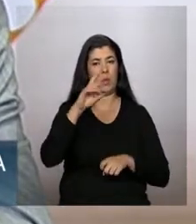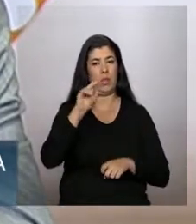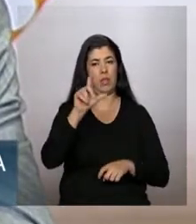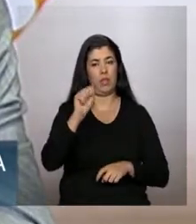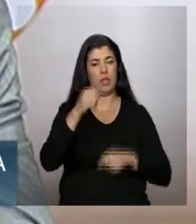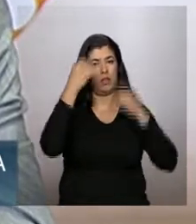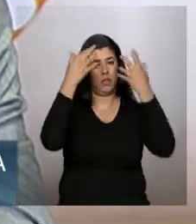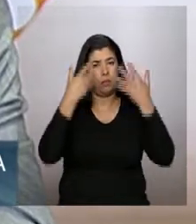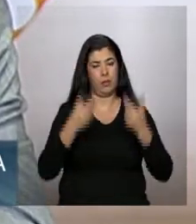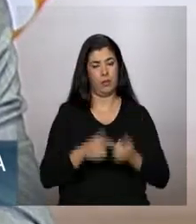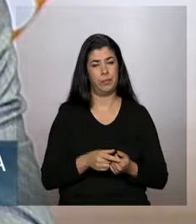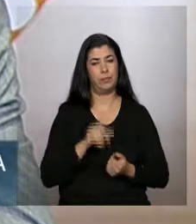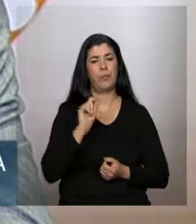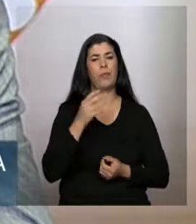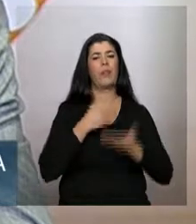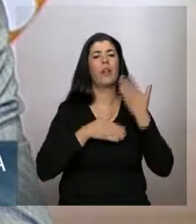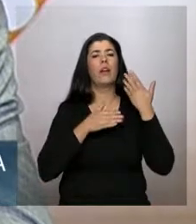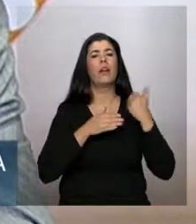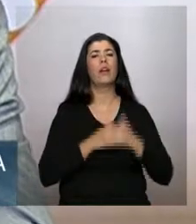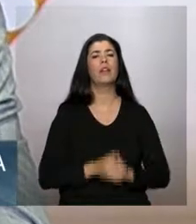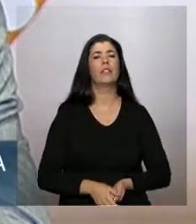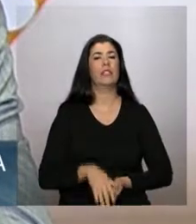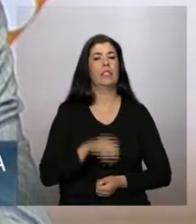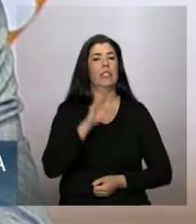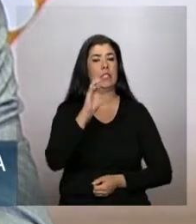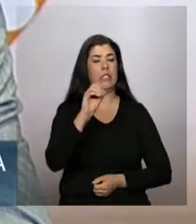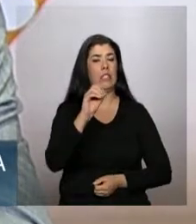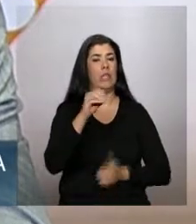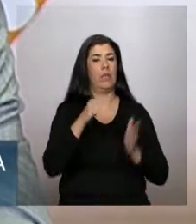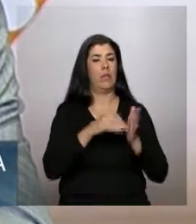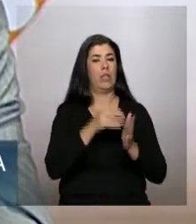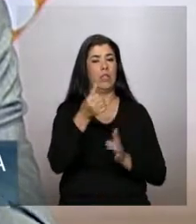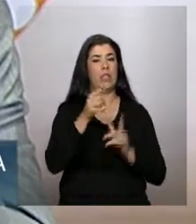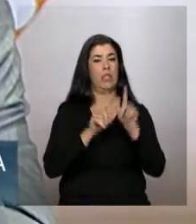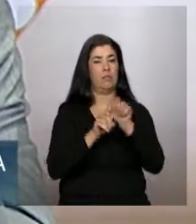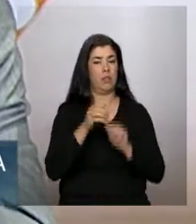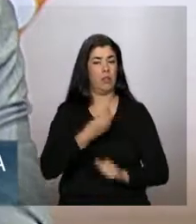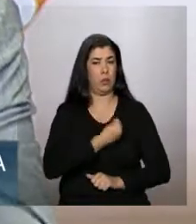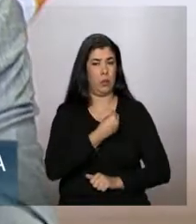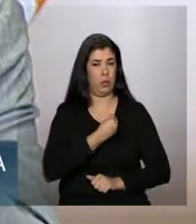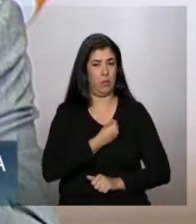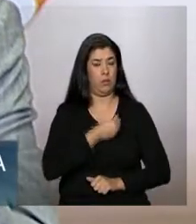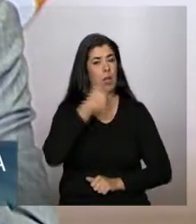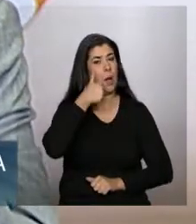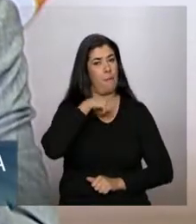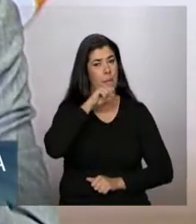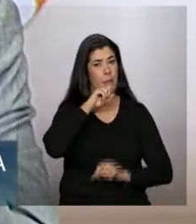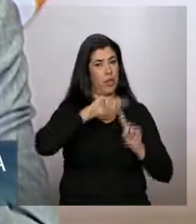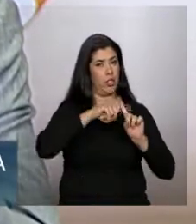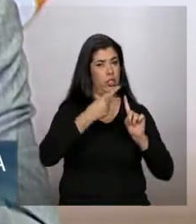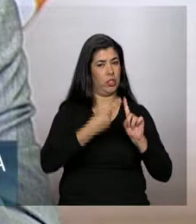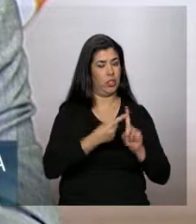as crianças de 0 a 6 meses por meio das mães, da vacinação das mães, proteção,